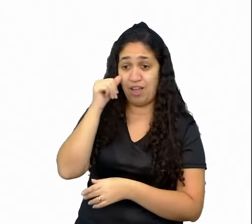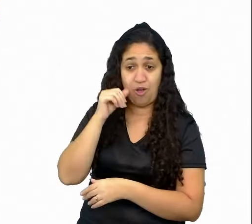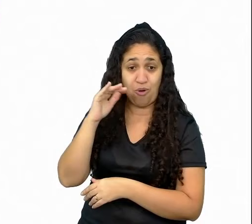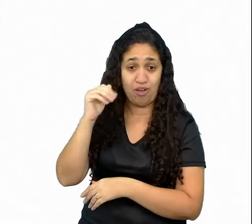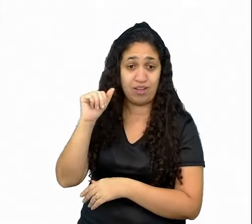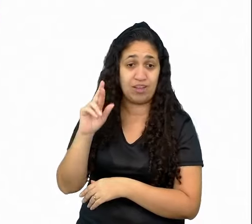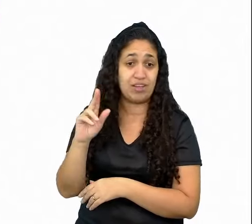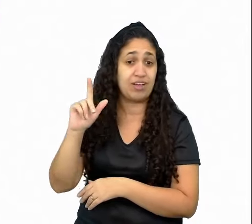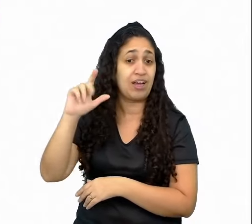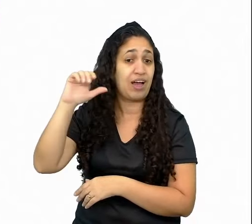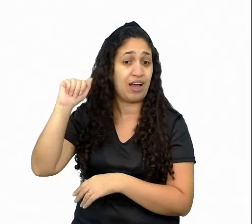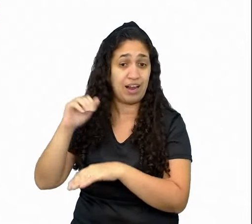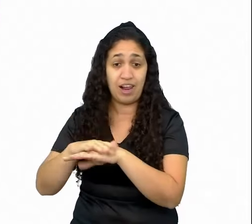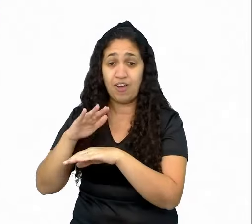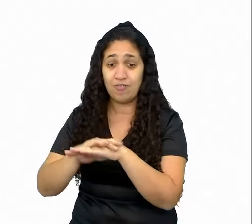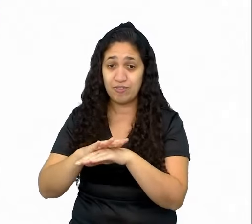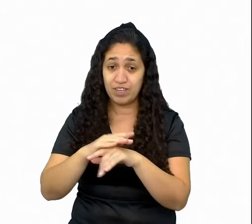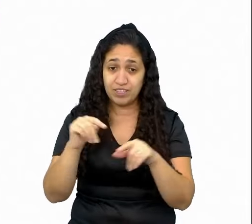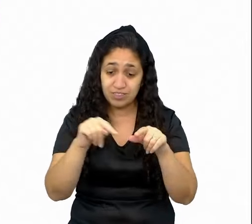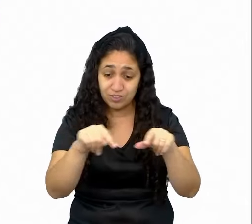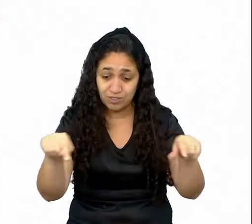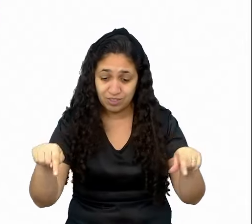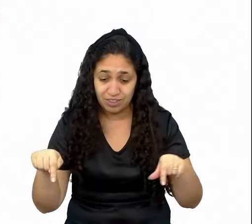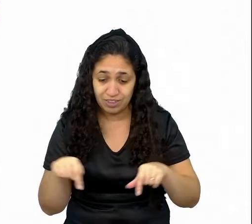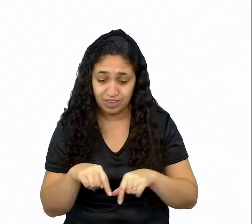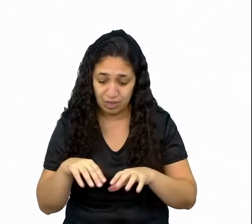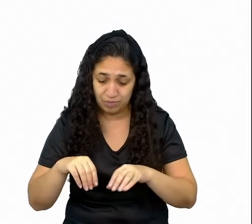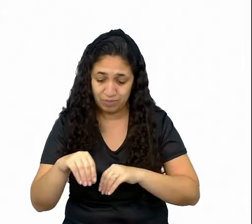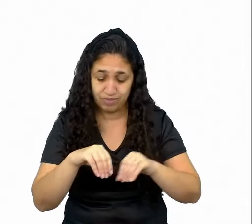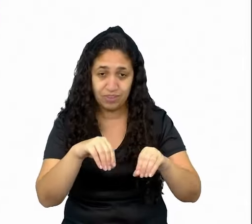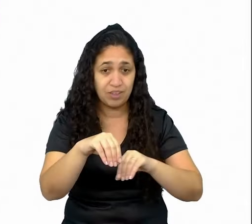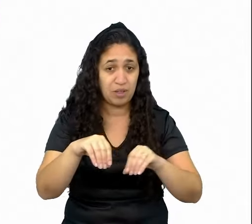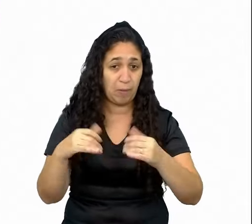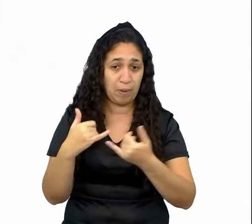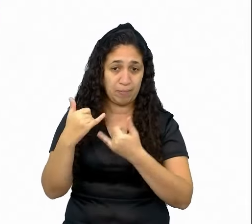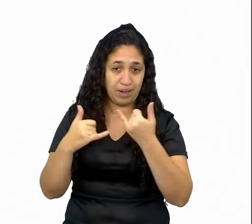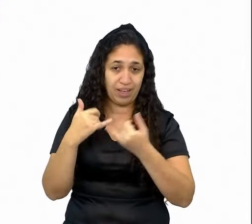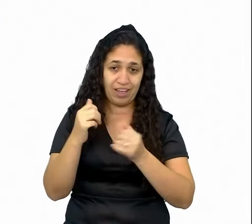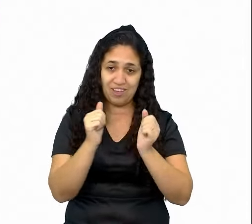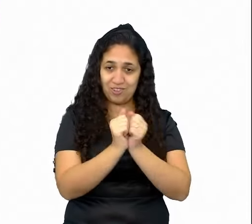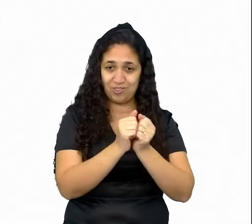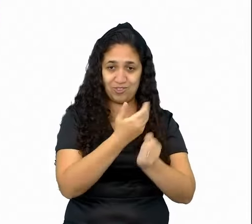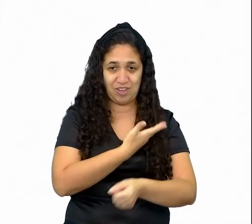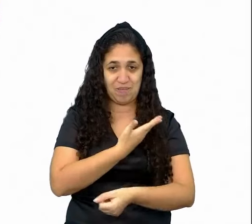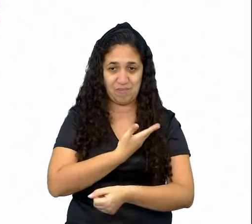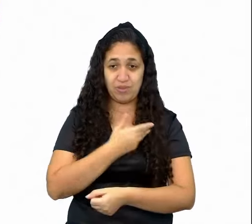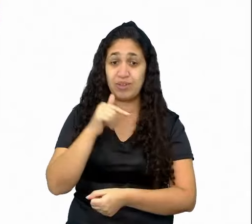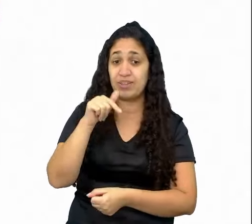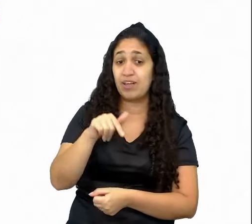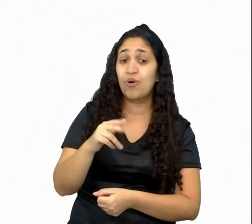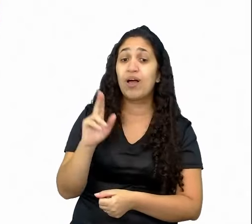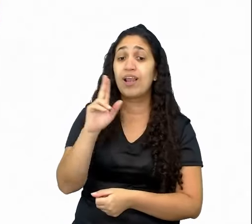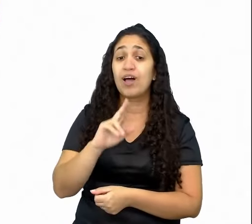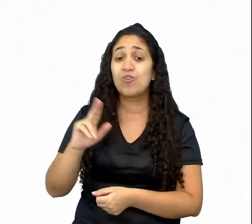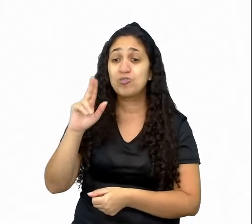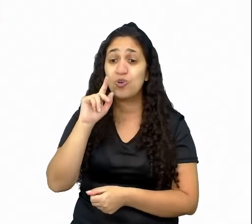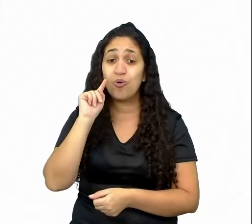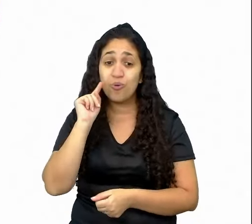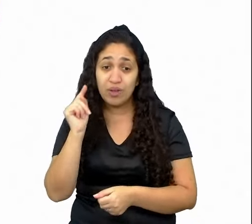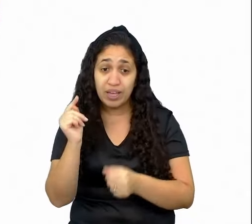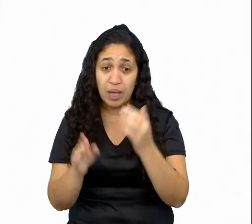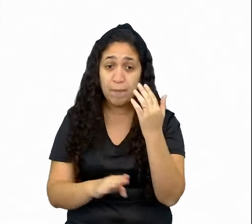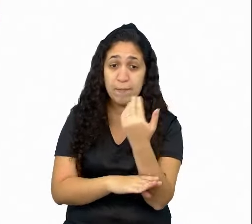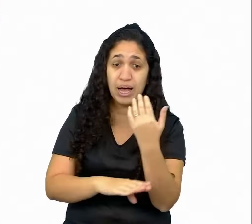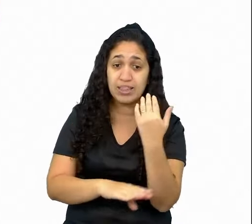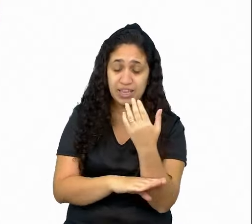de xadrez para jogar com seus amigos. Para isso, ela usou uma peça de madeira e desenhou